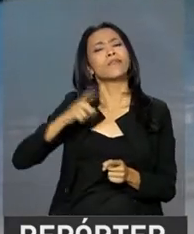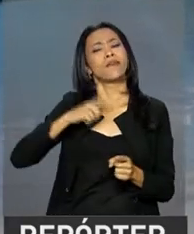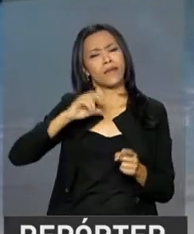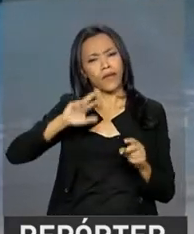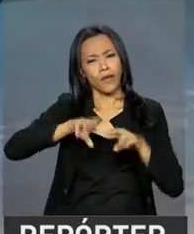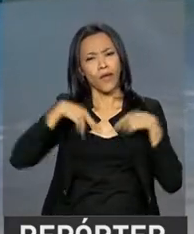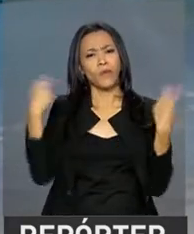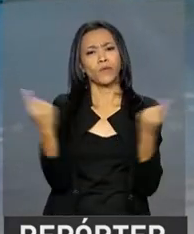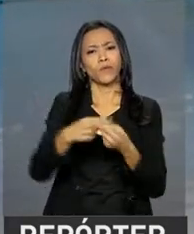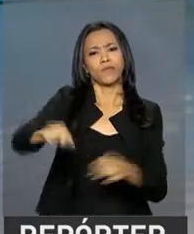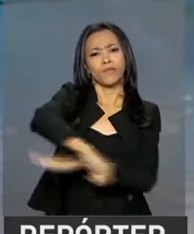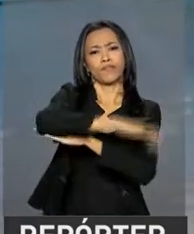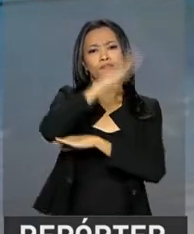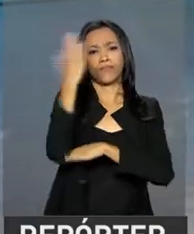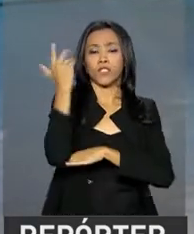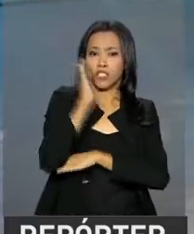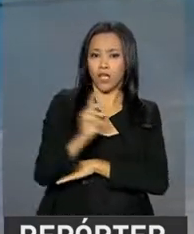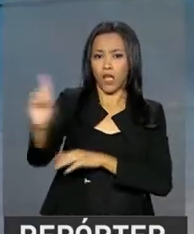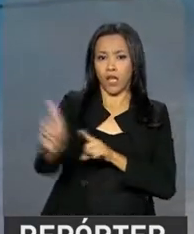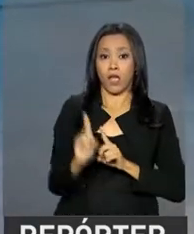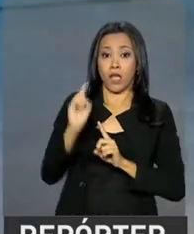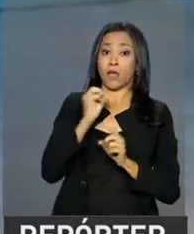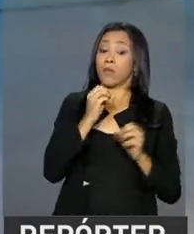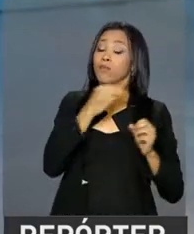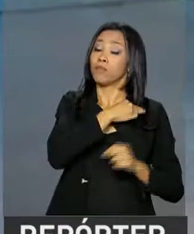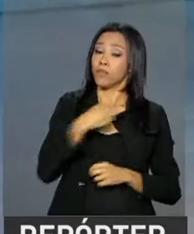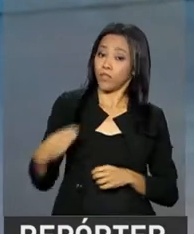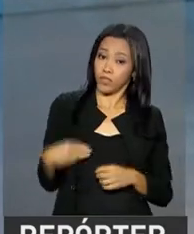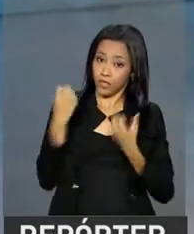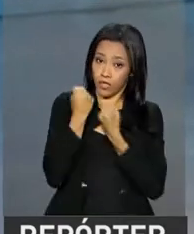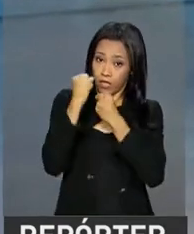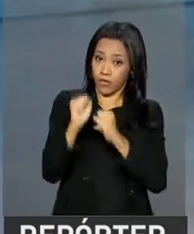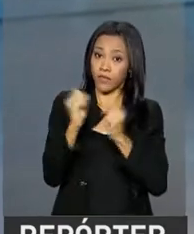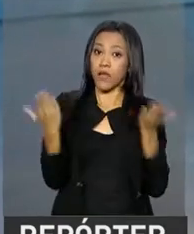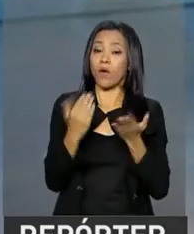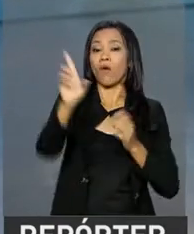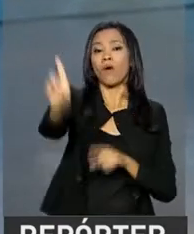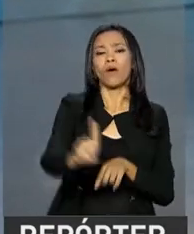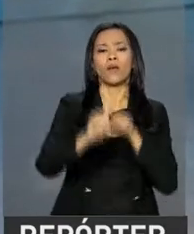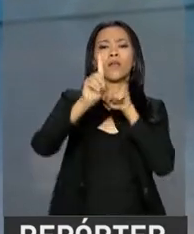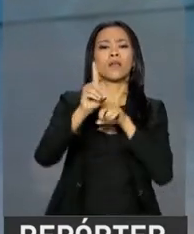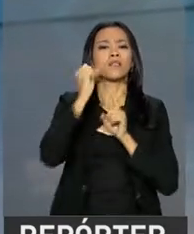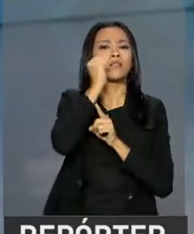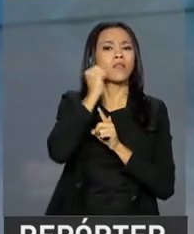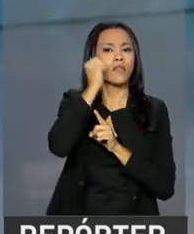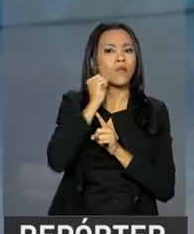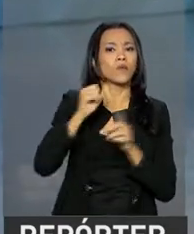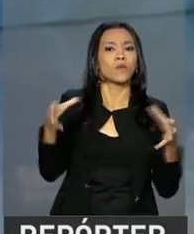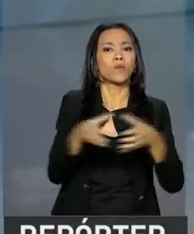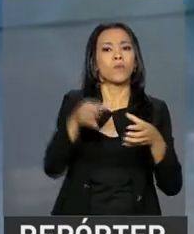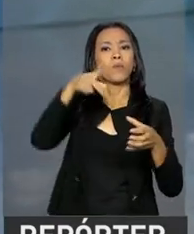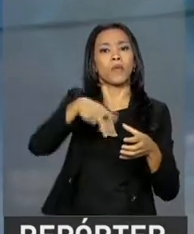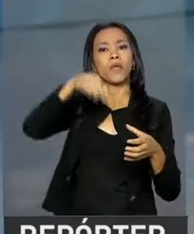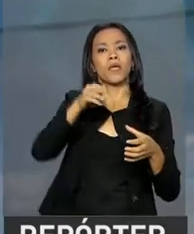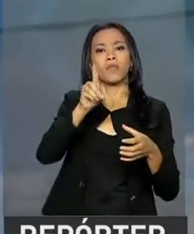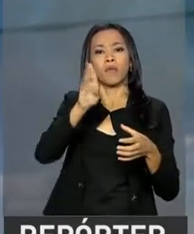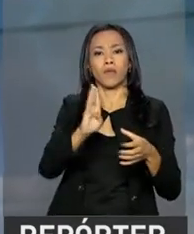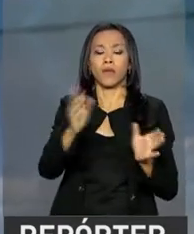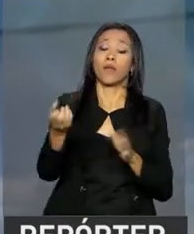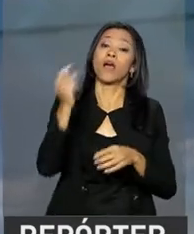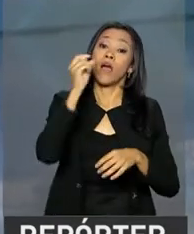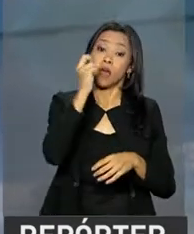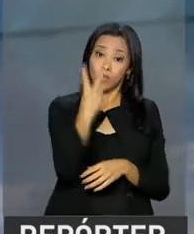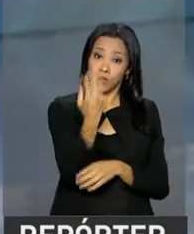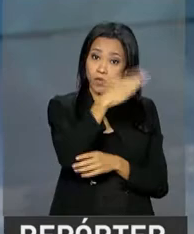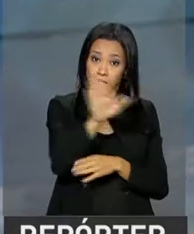ele já esteve hoje com o ministro da defesa raúl jungmann está reunido neste momento com senadores do pmdb às duas e meia da tarde